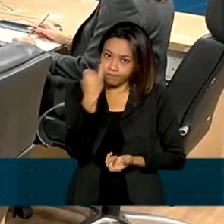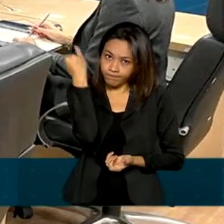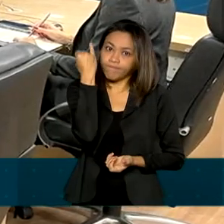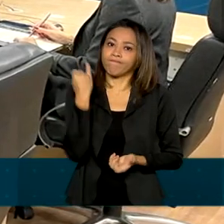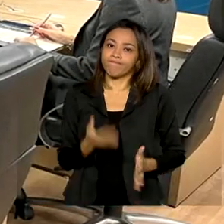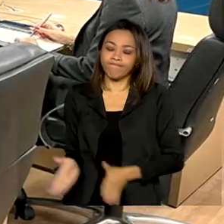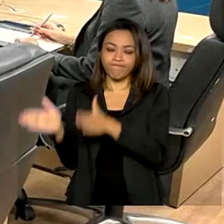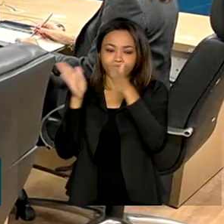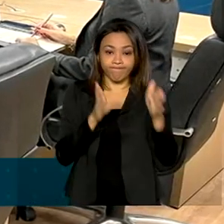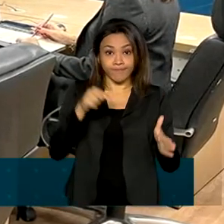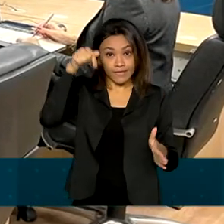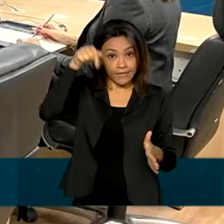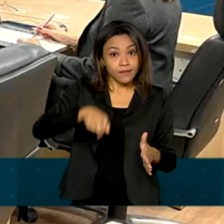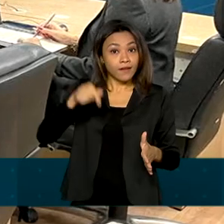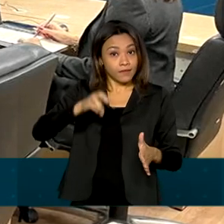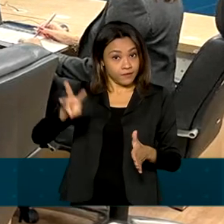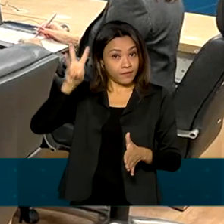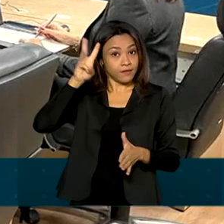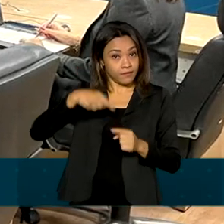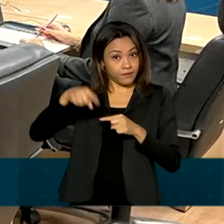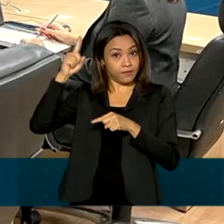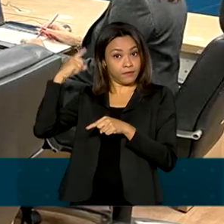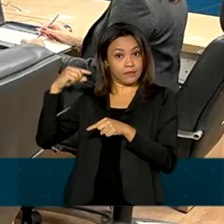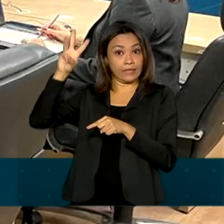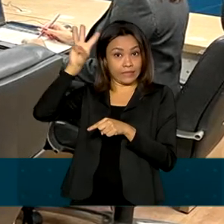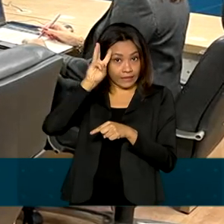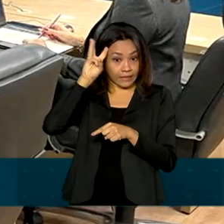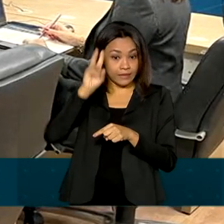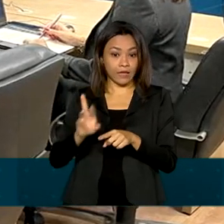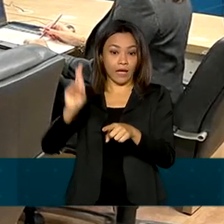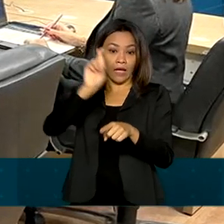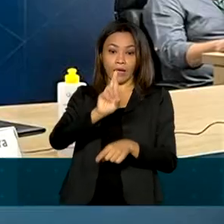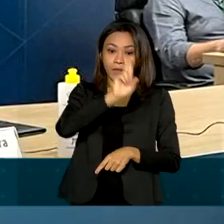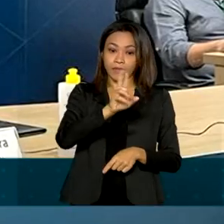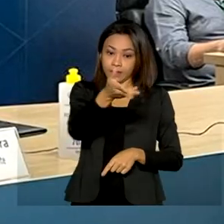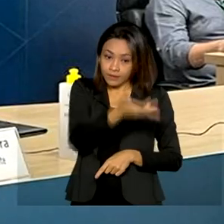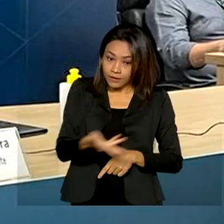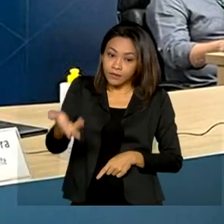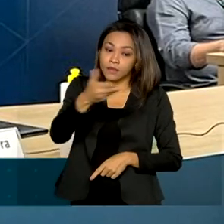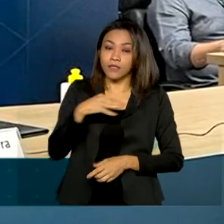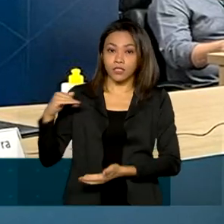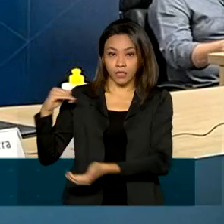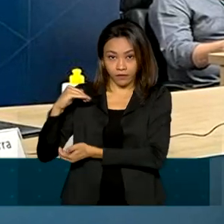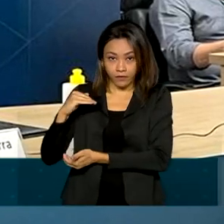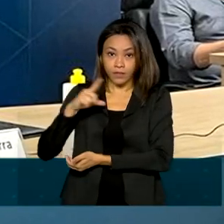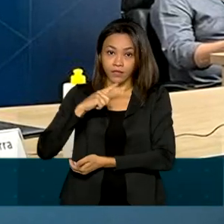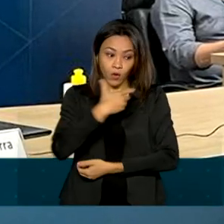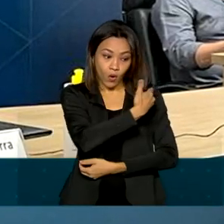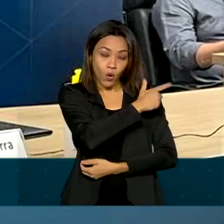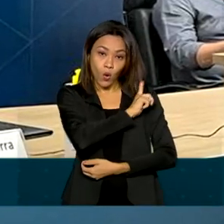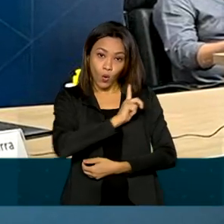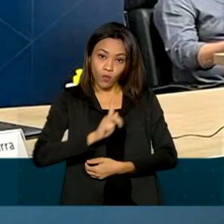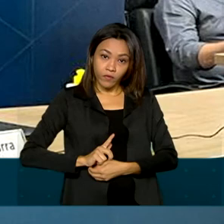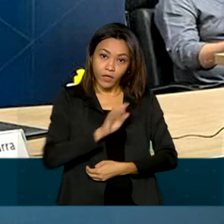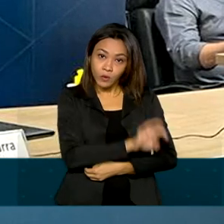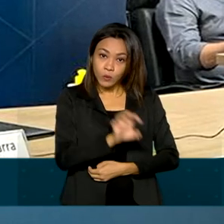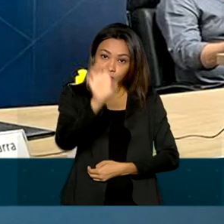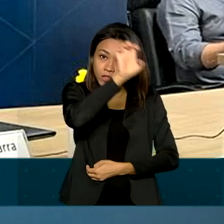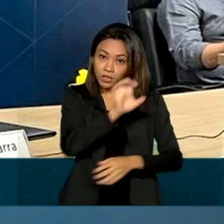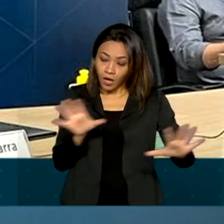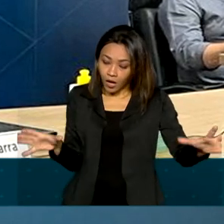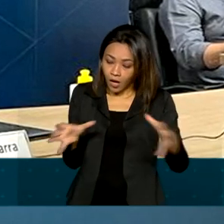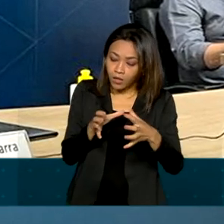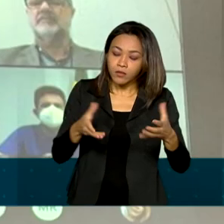nesta terça-feira, representantes da Anvisa se reuniram com governadores para tratar de pedidos de importação da